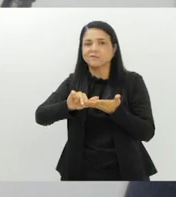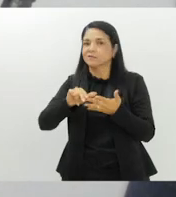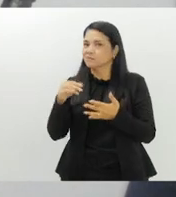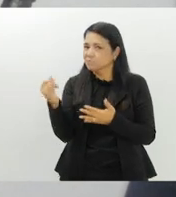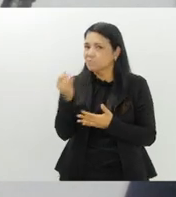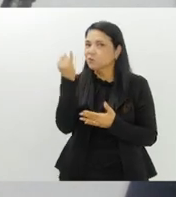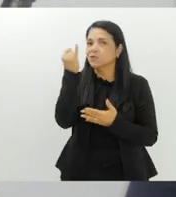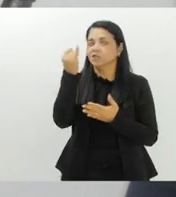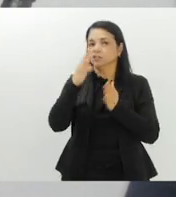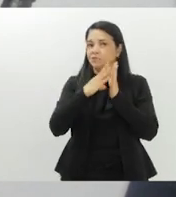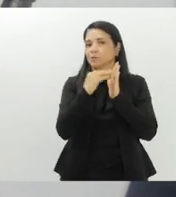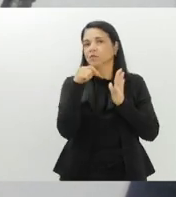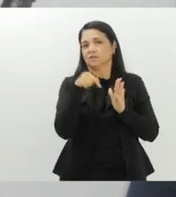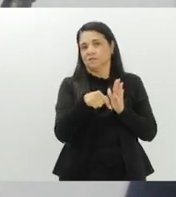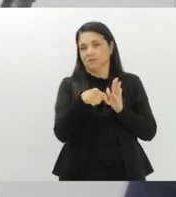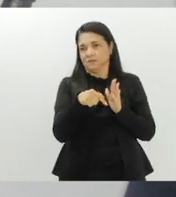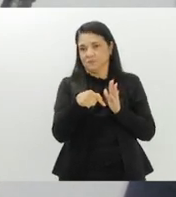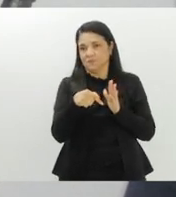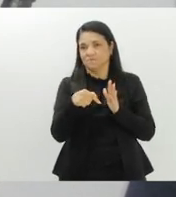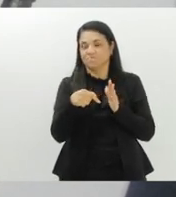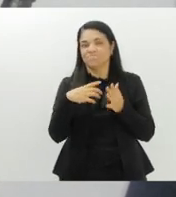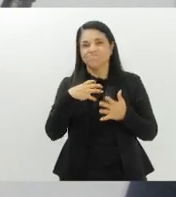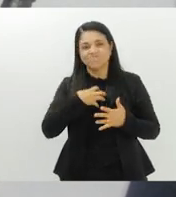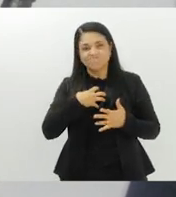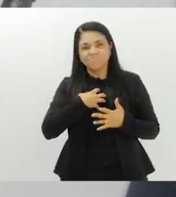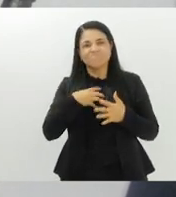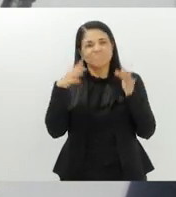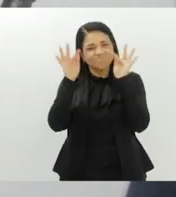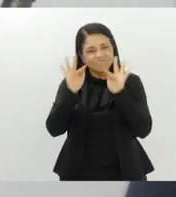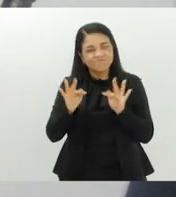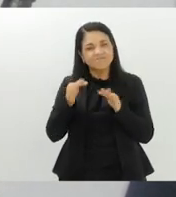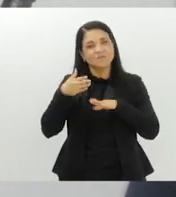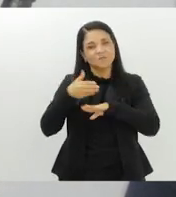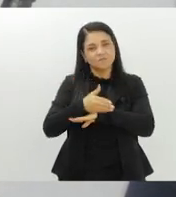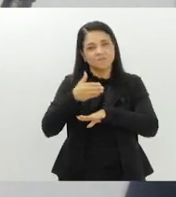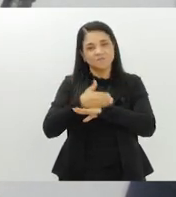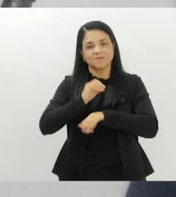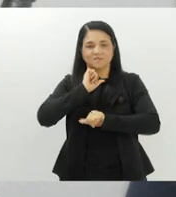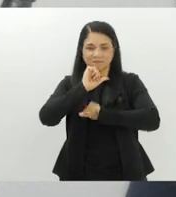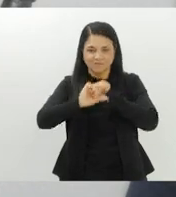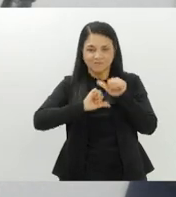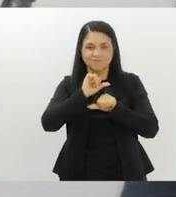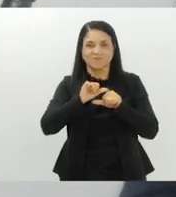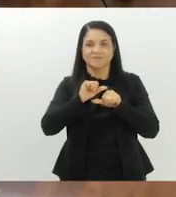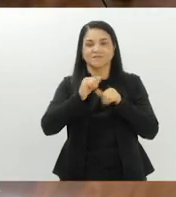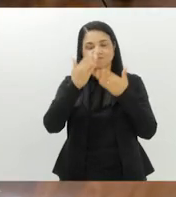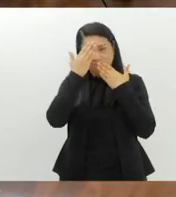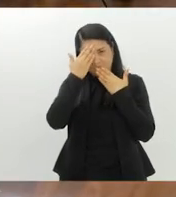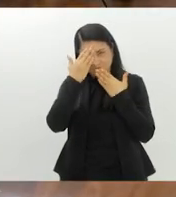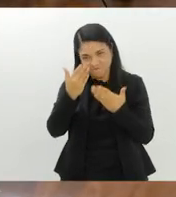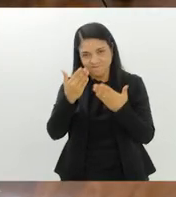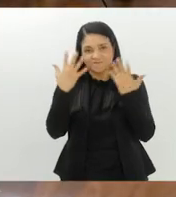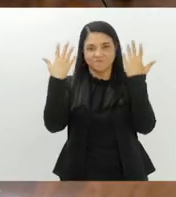E eu fico muito contente por ter participado dessa transformação. Obrigado.